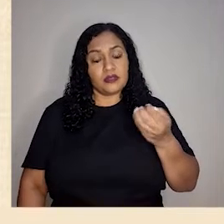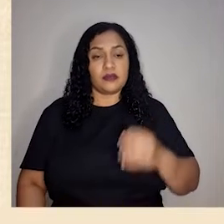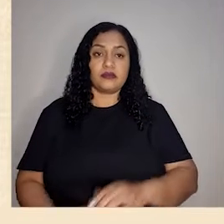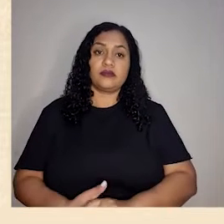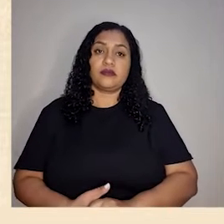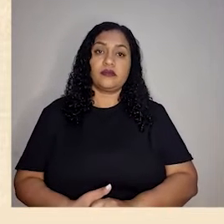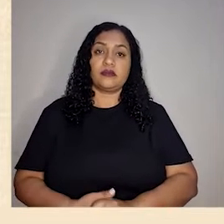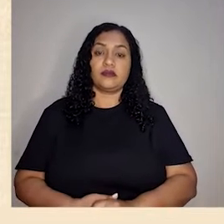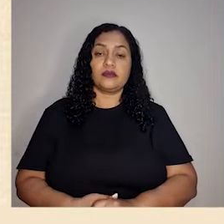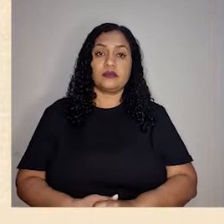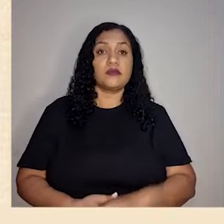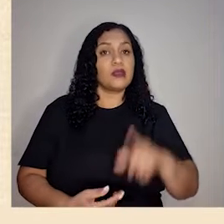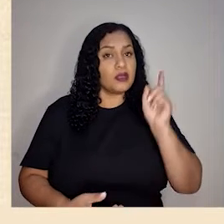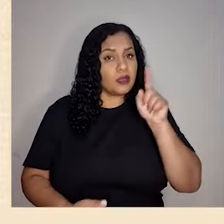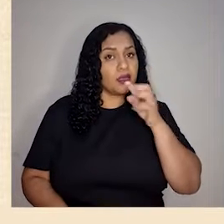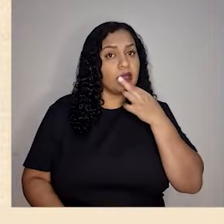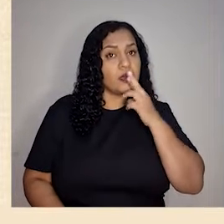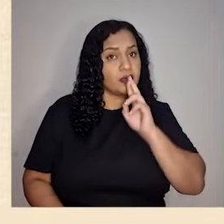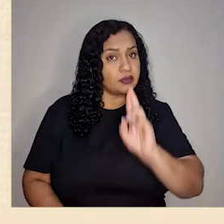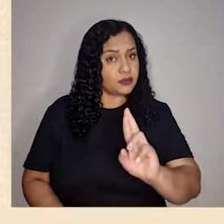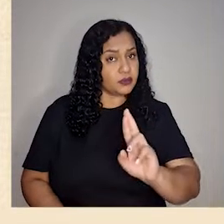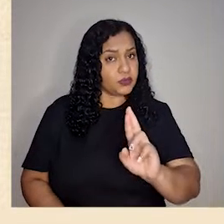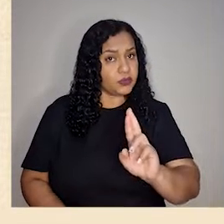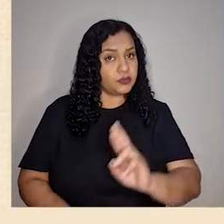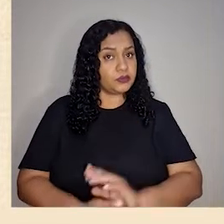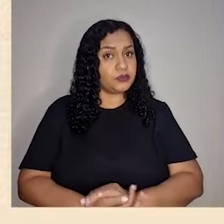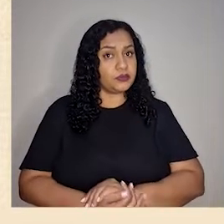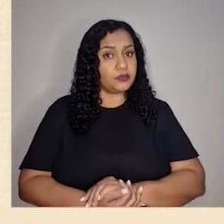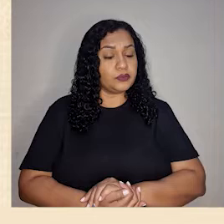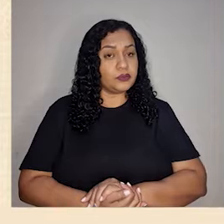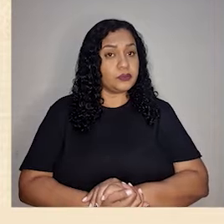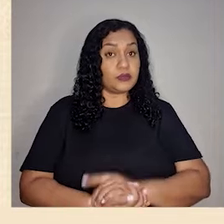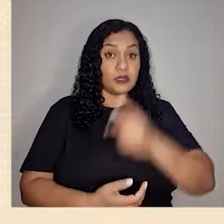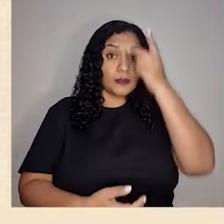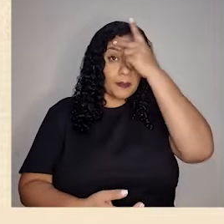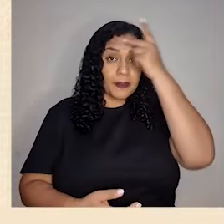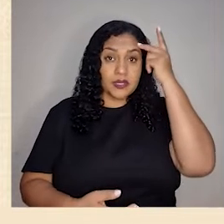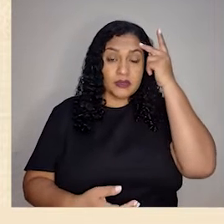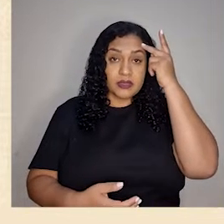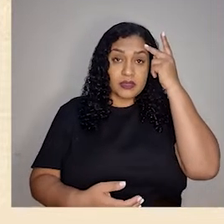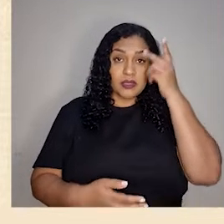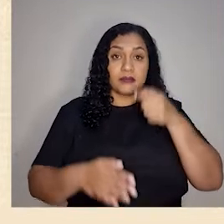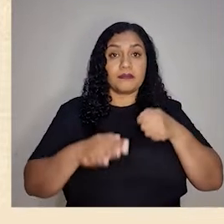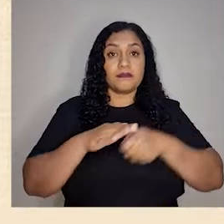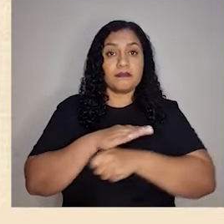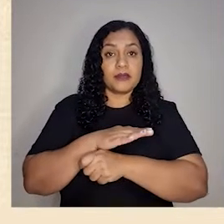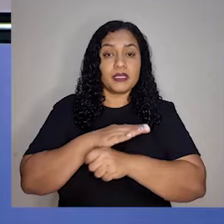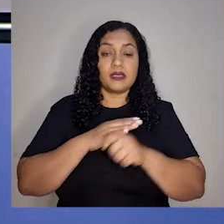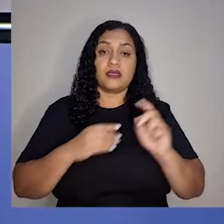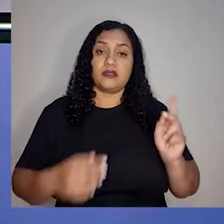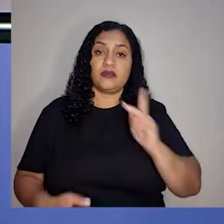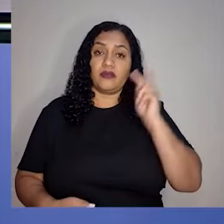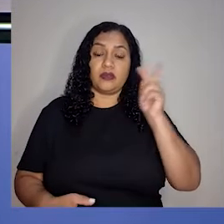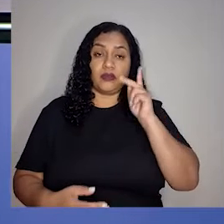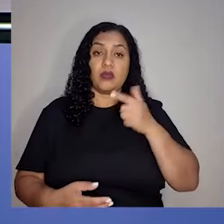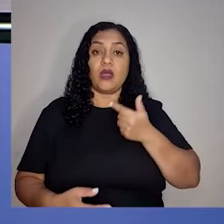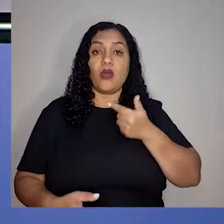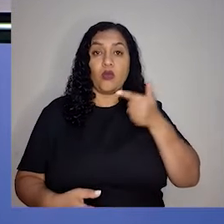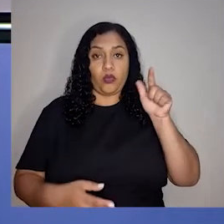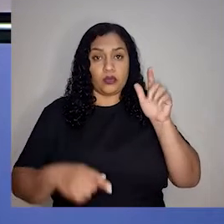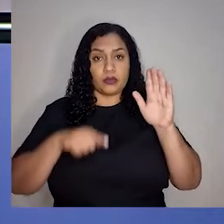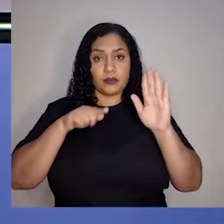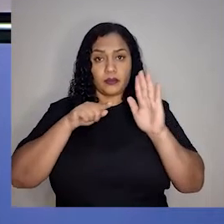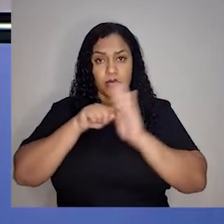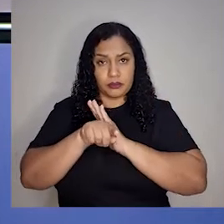Essa é a resposta essa pessoa vai ter que aplicar esse valor vamos